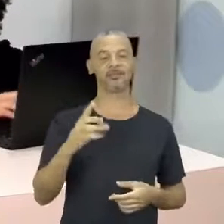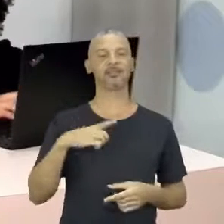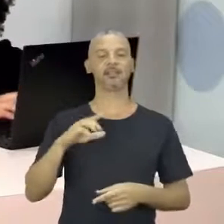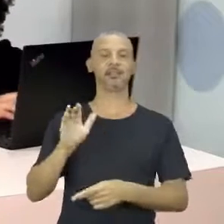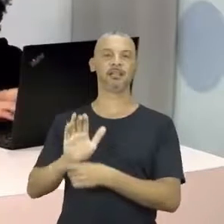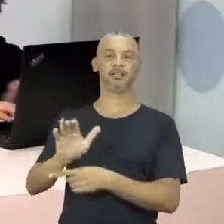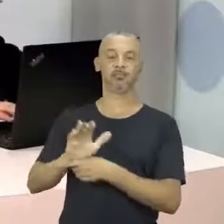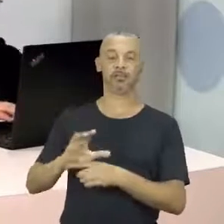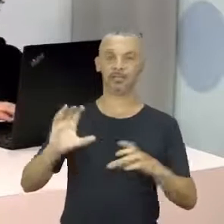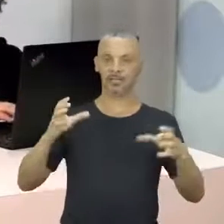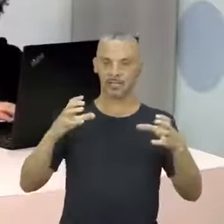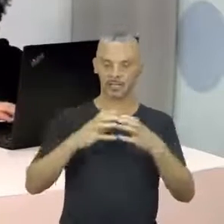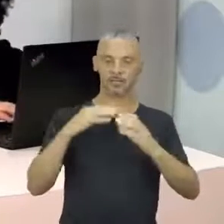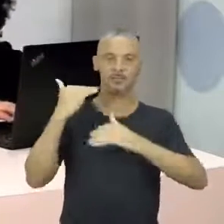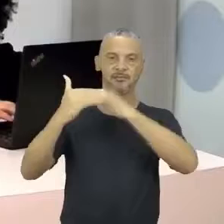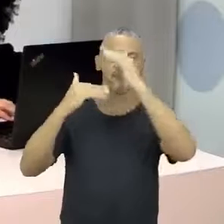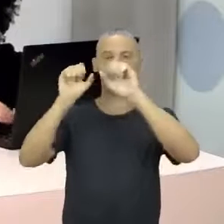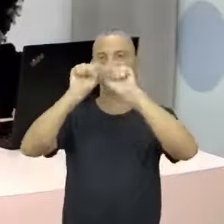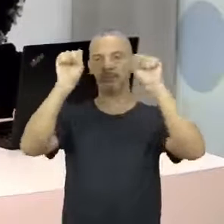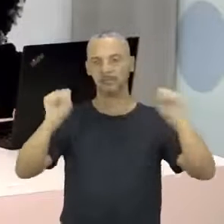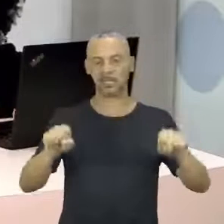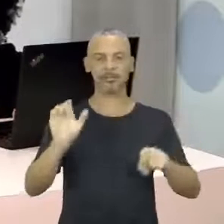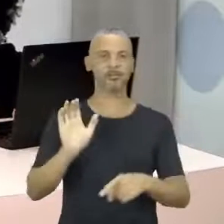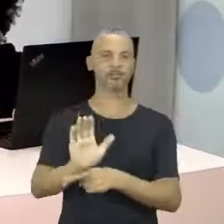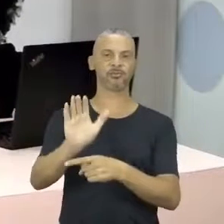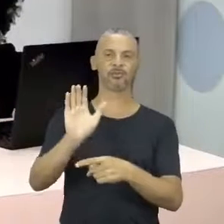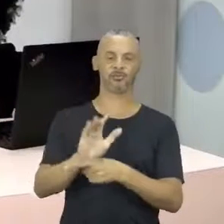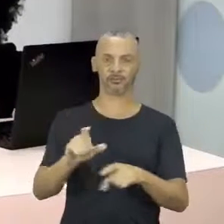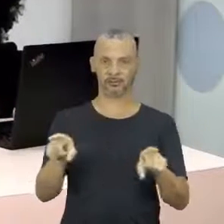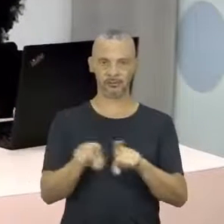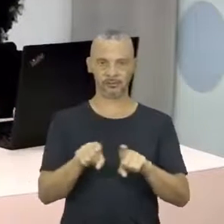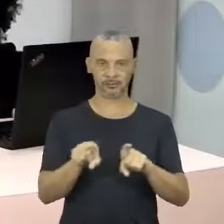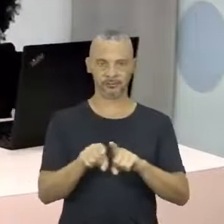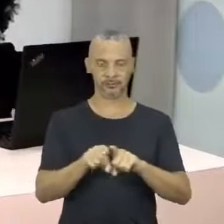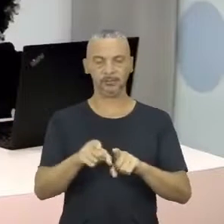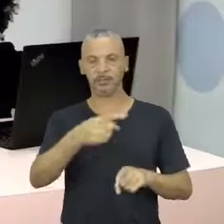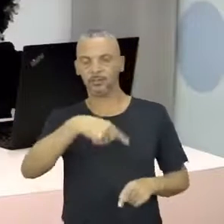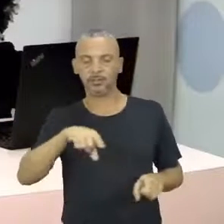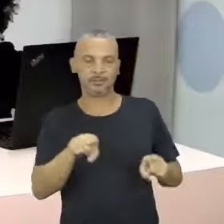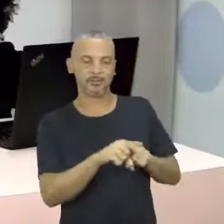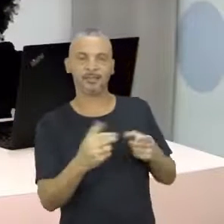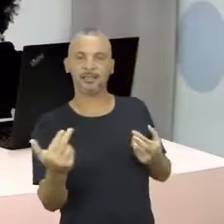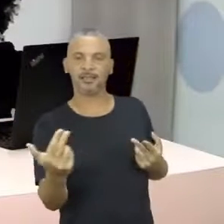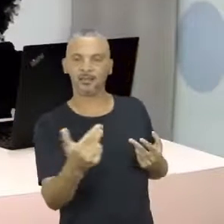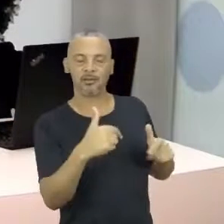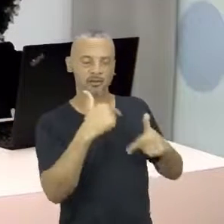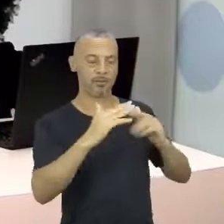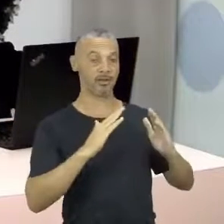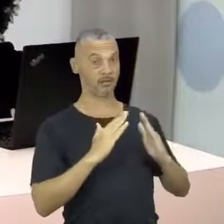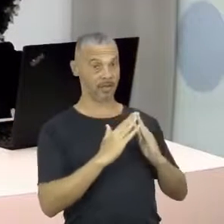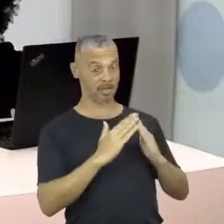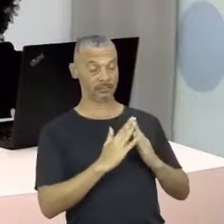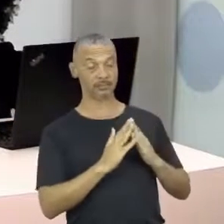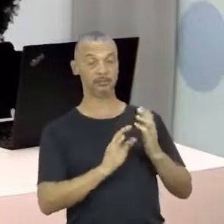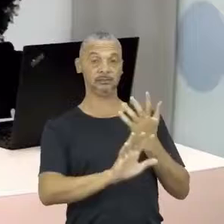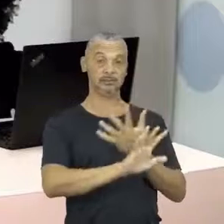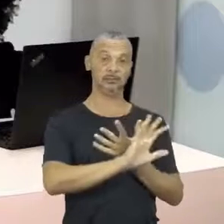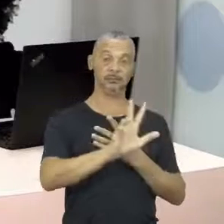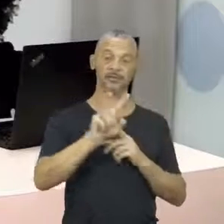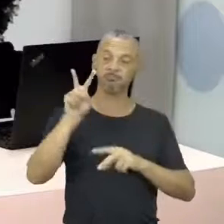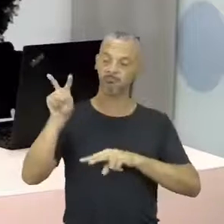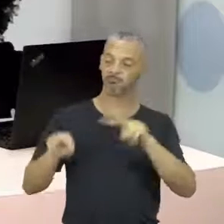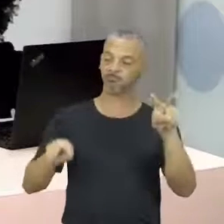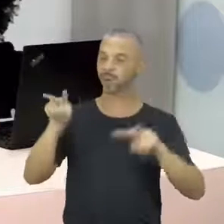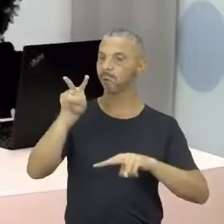equipe de plantão de desenvolvimento e a gente vai estar de suporte, a gente vai estar de home office, mas a gente vai estar atuando